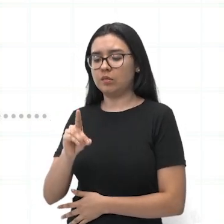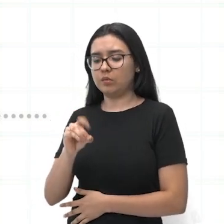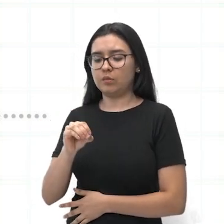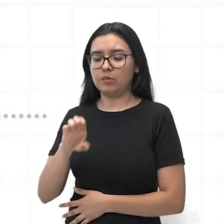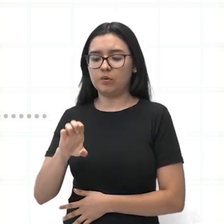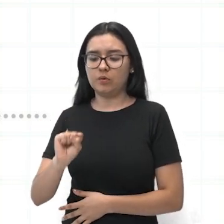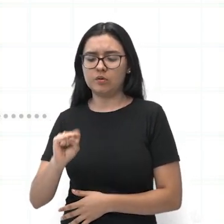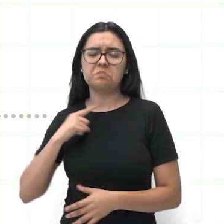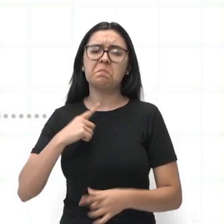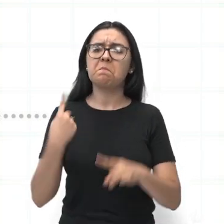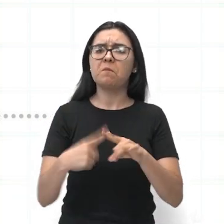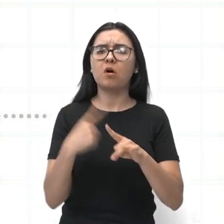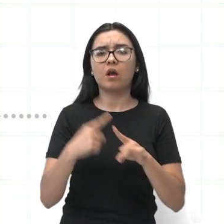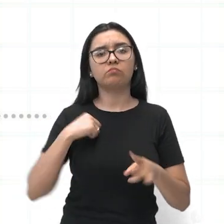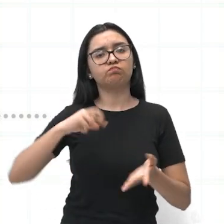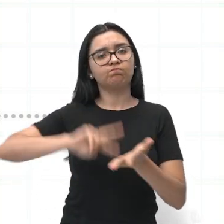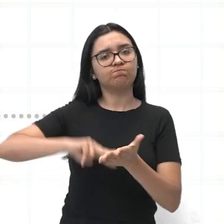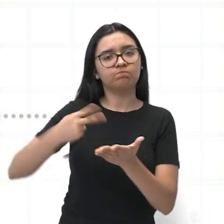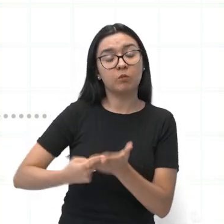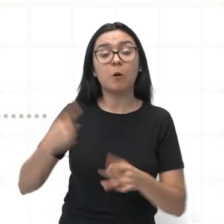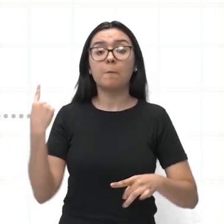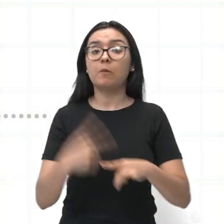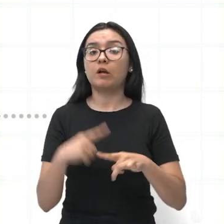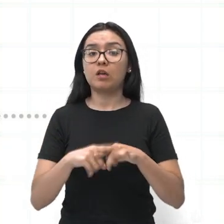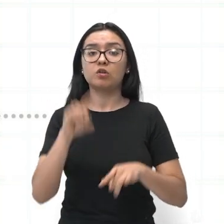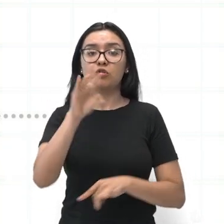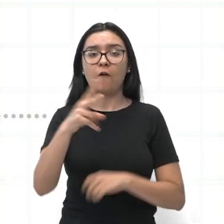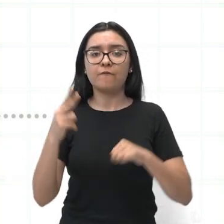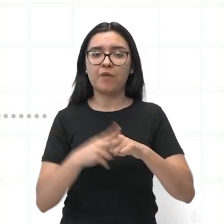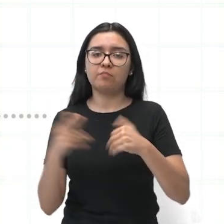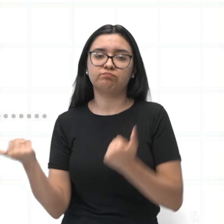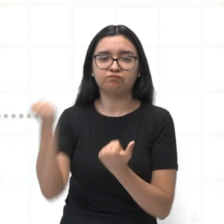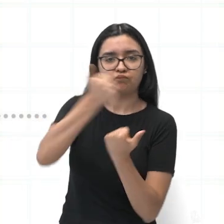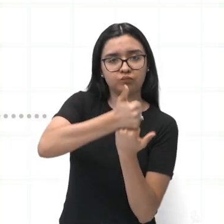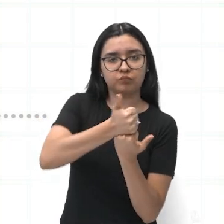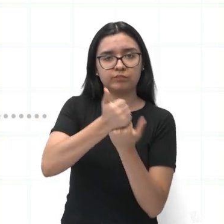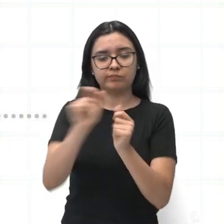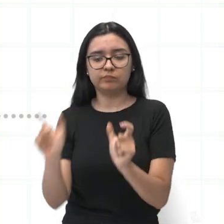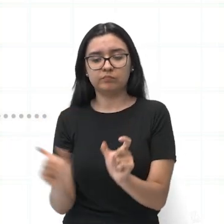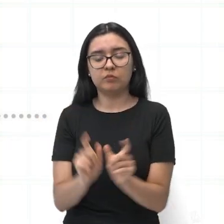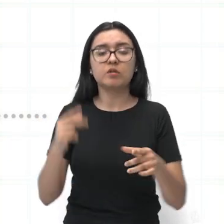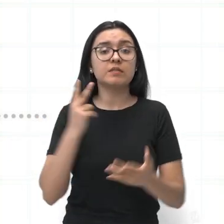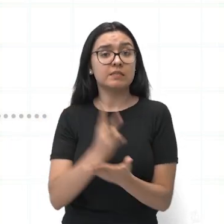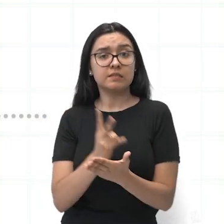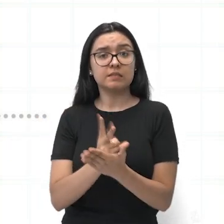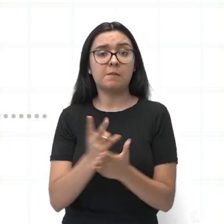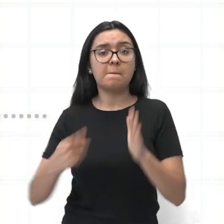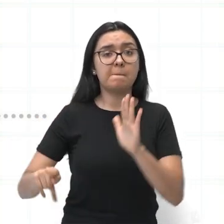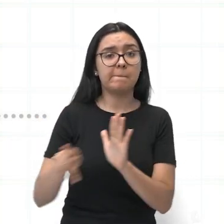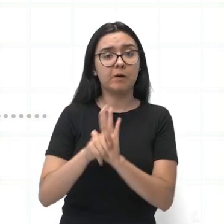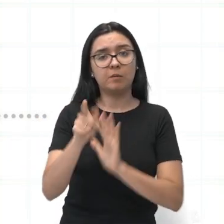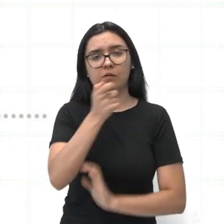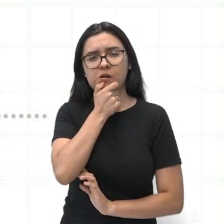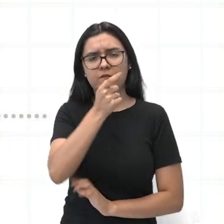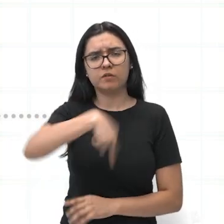não é traduzido? Certo? Porque ele é auxiliar. Toda vez que na língua inglesa vocês observarem o